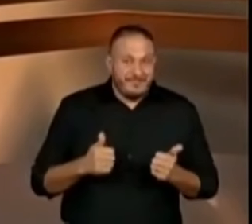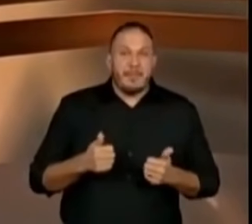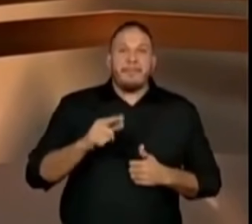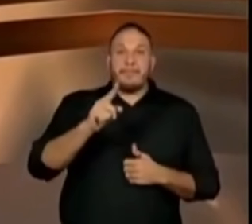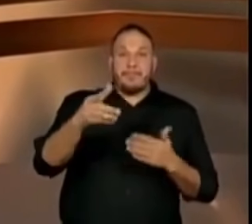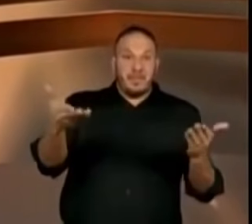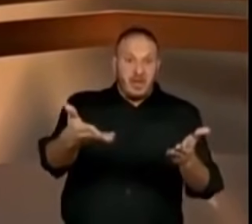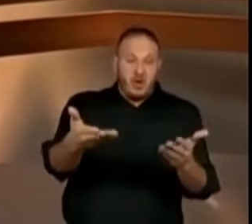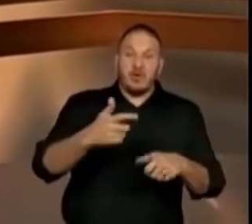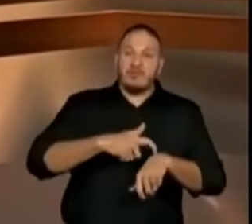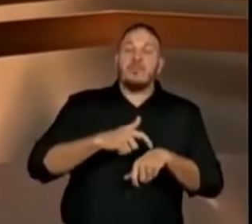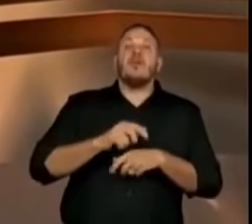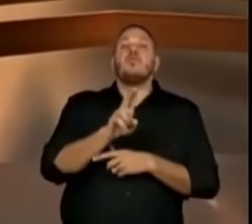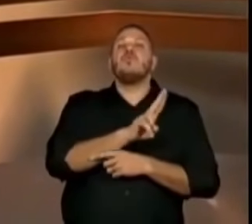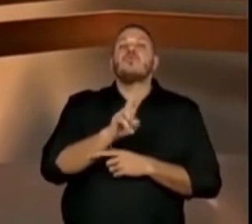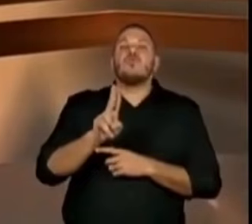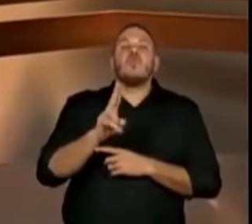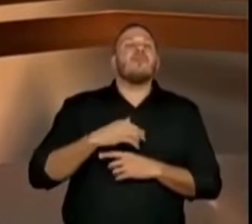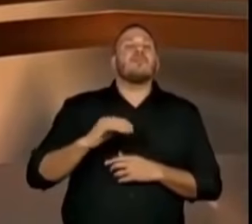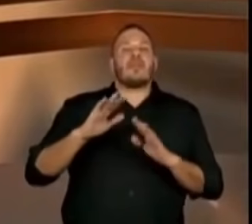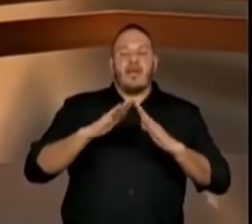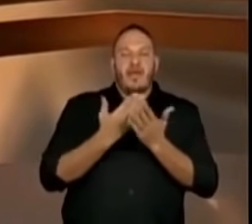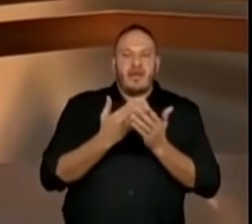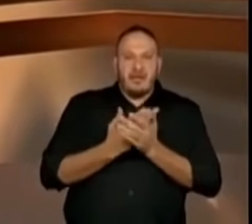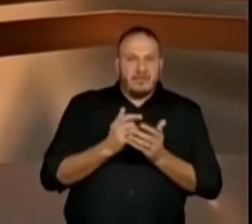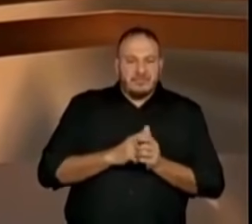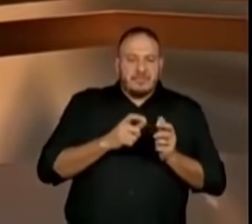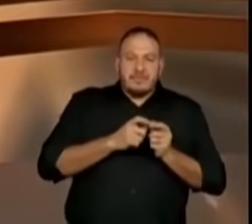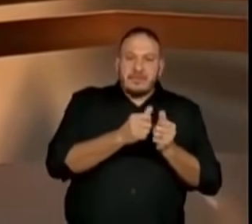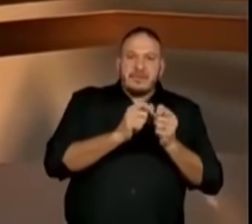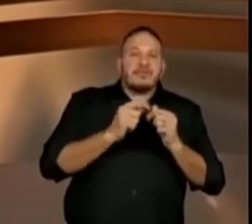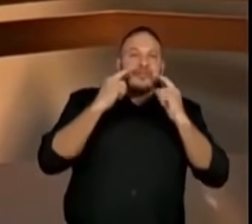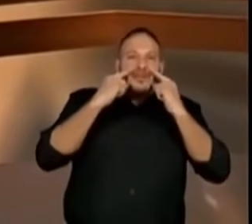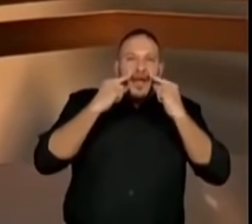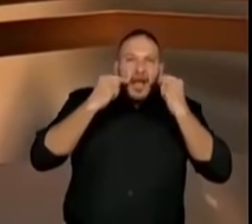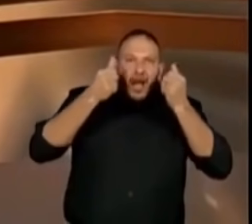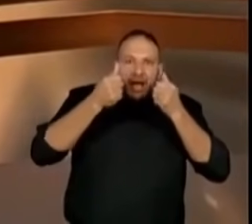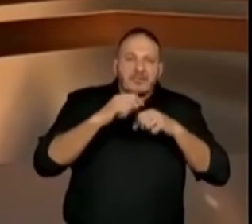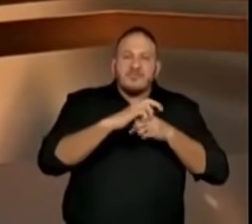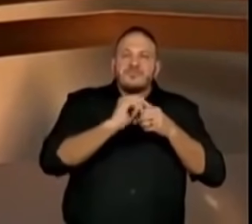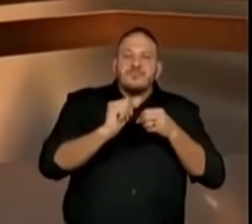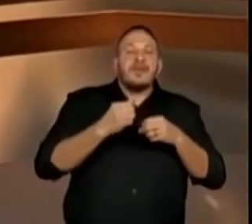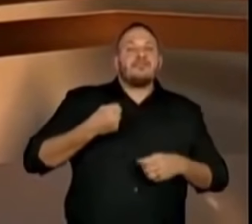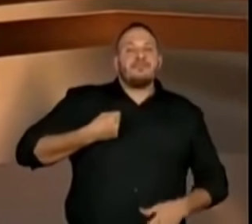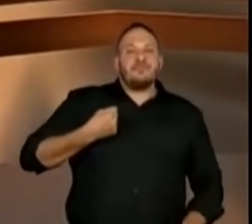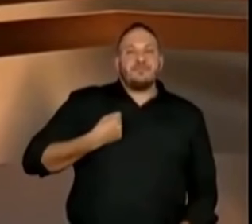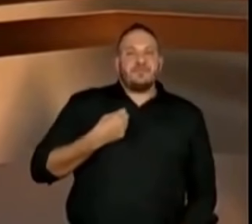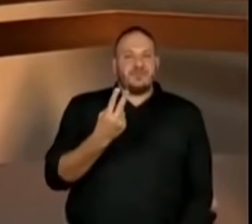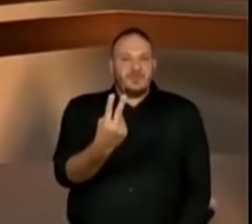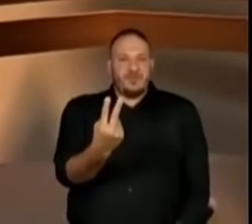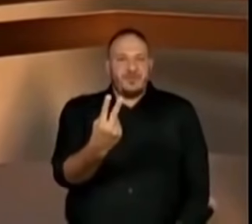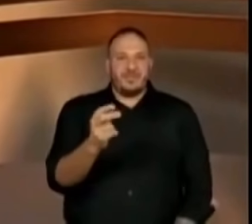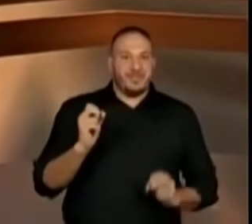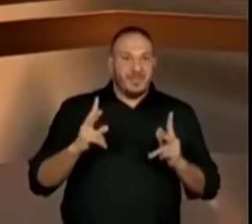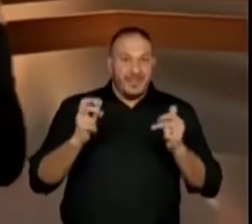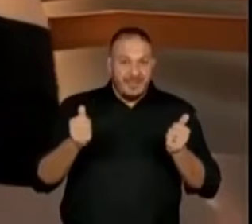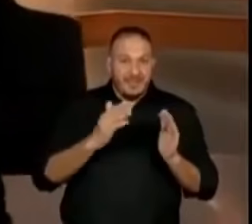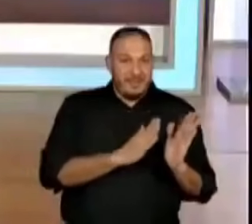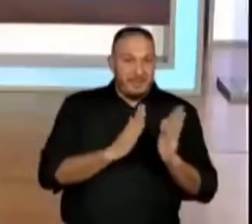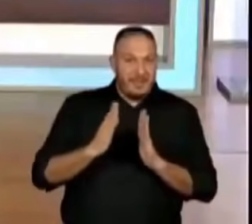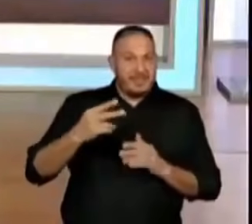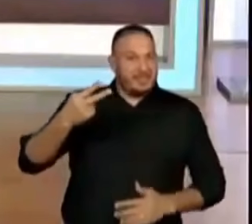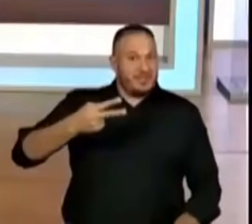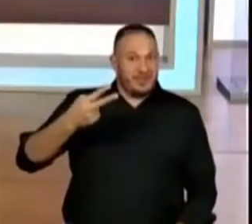nome da nossa aula é Castanhas, Nozes e Amêndoas, parte 2, ok? Parte